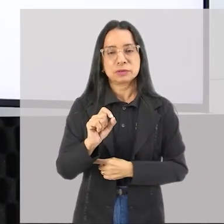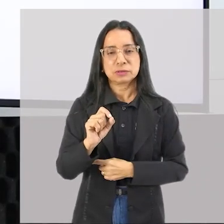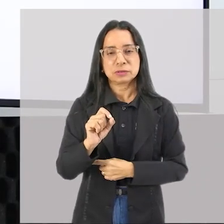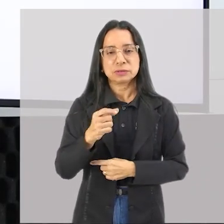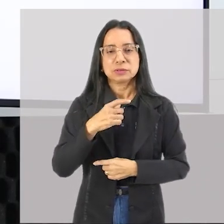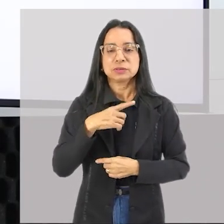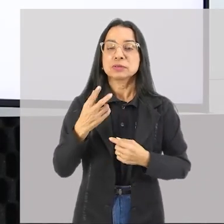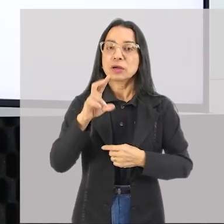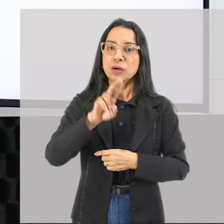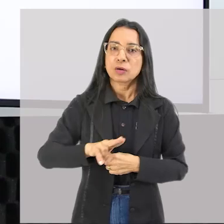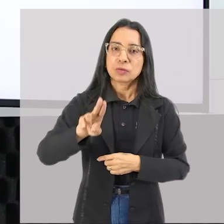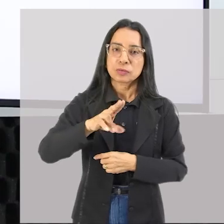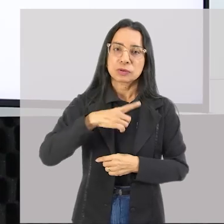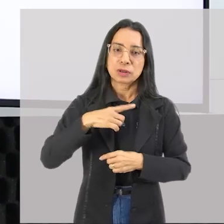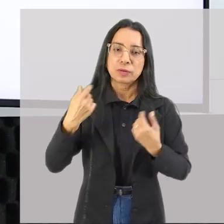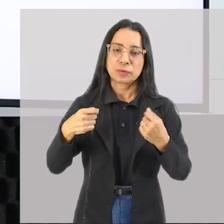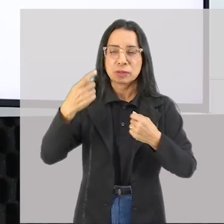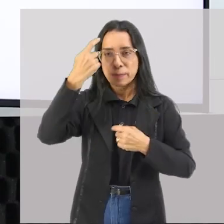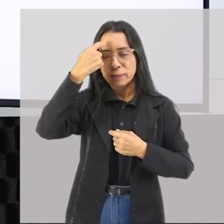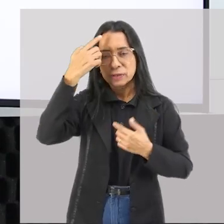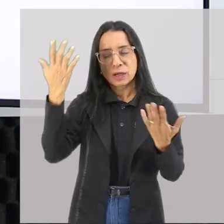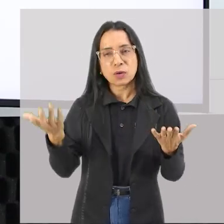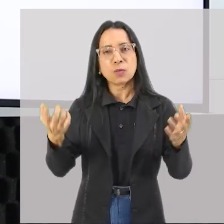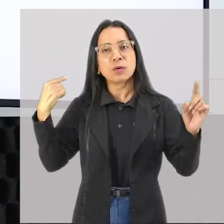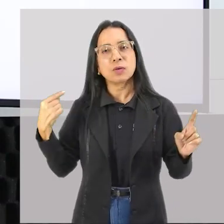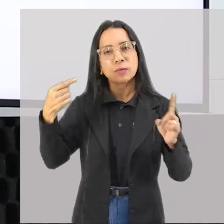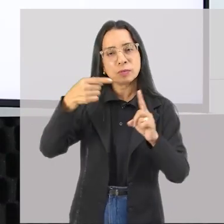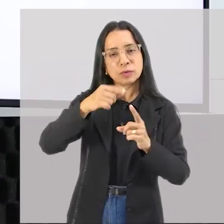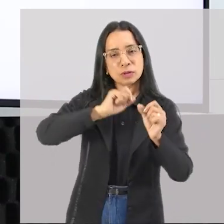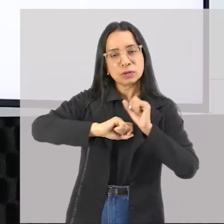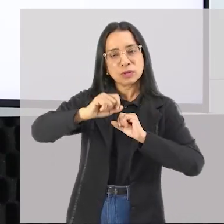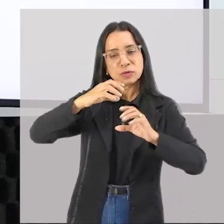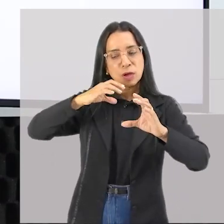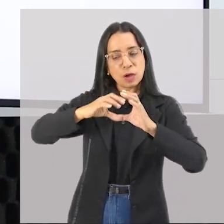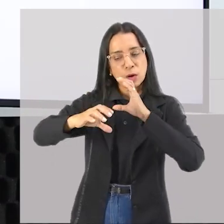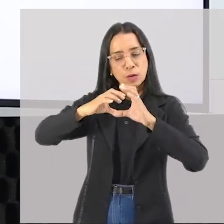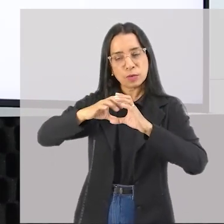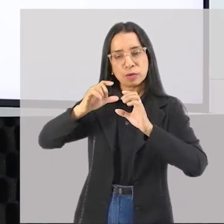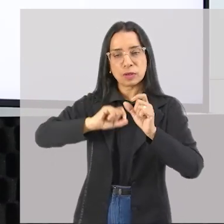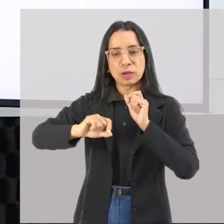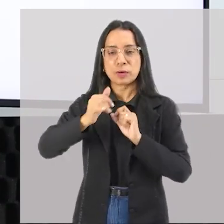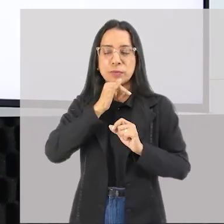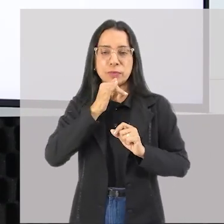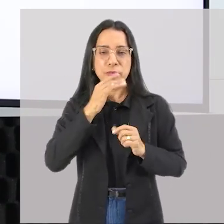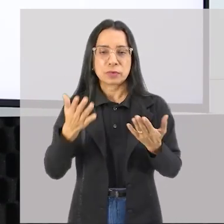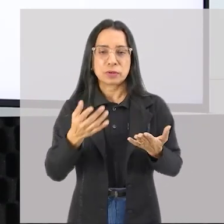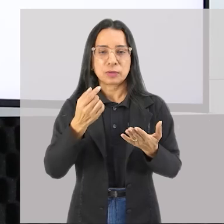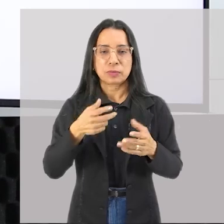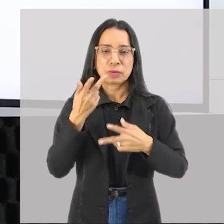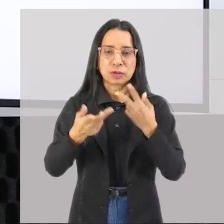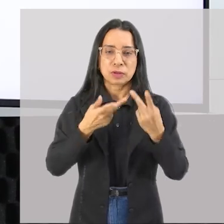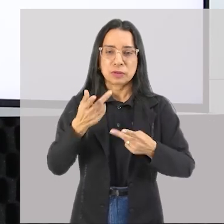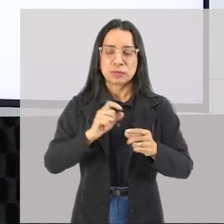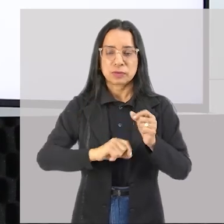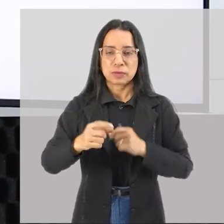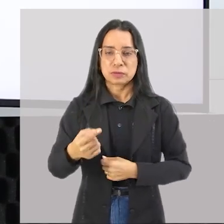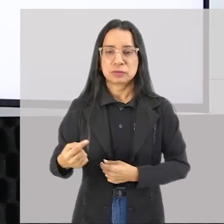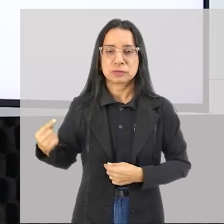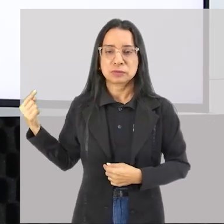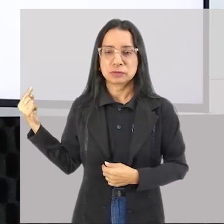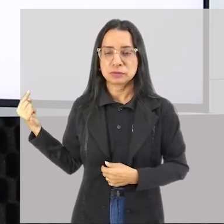que para você utilizar, você tem que pensar qual é a intenção que eu quero transmitir. Então, por exemplo, quando eu digo I